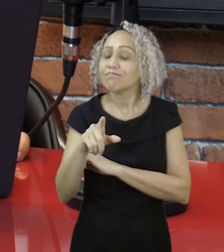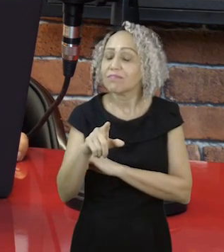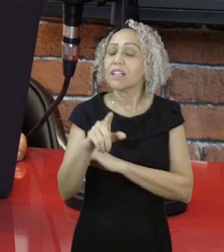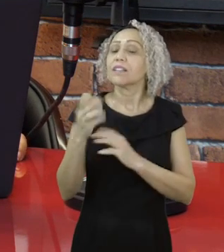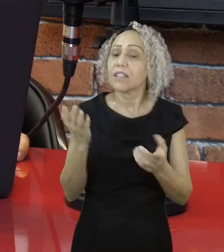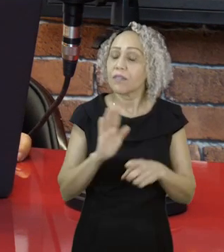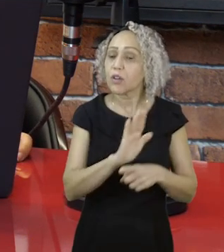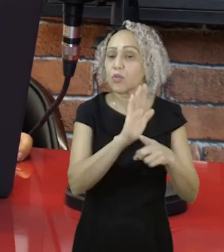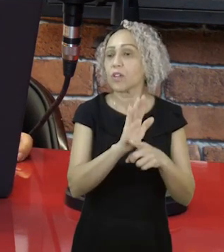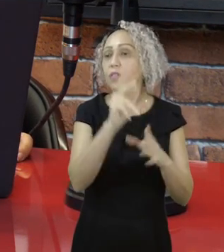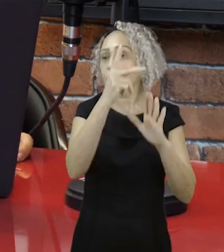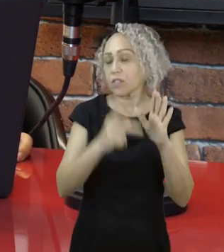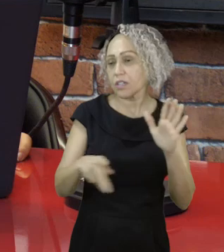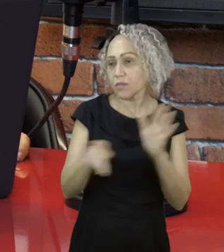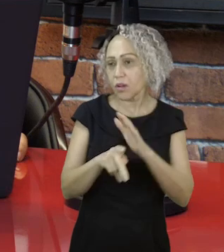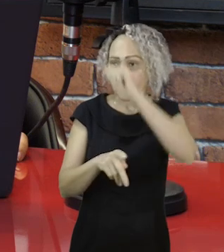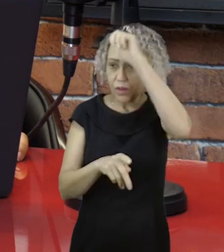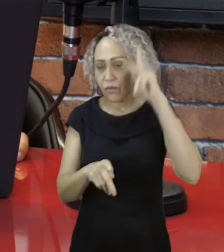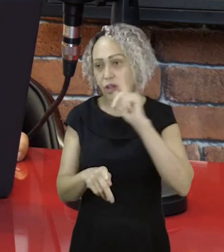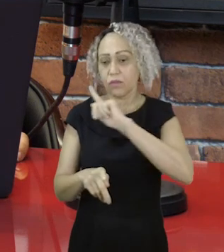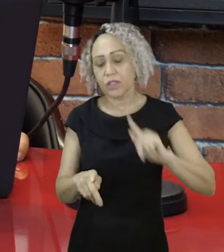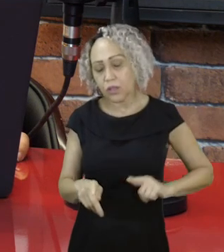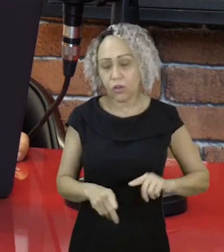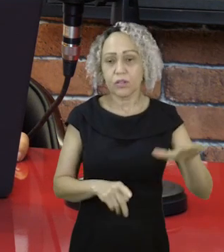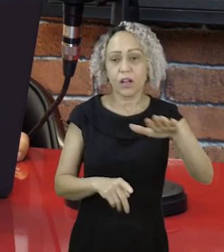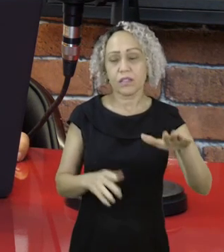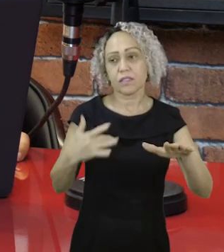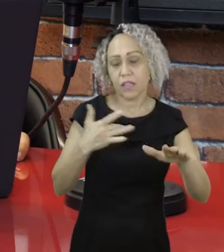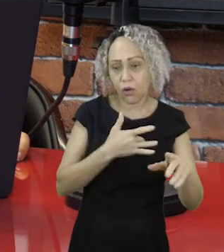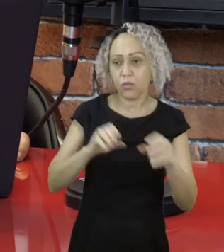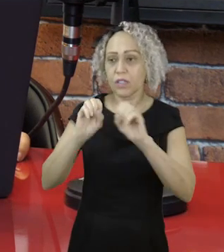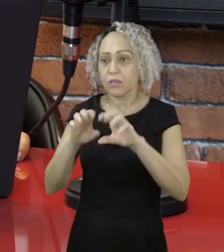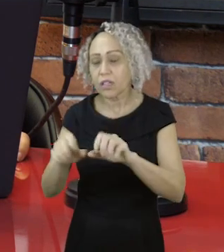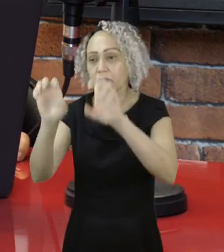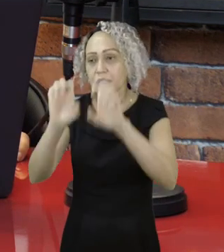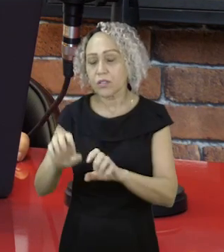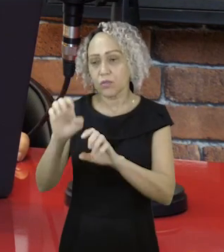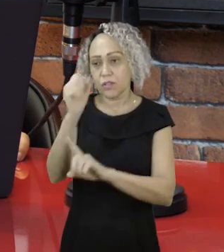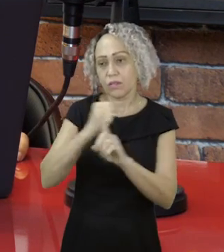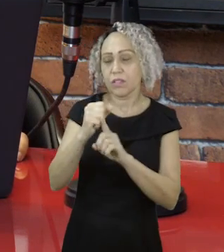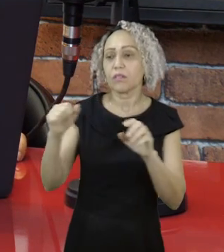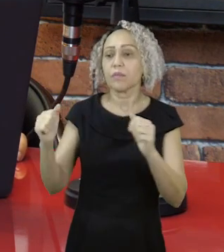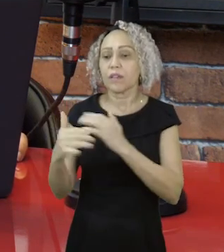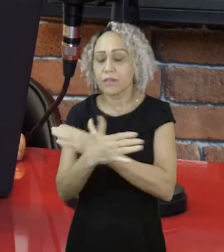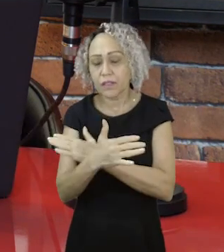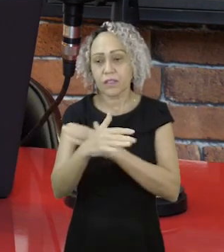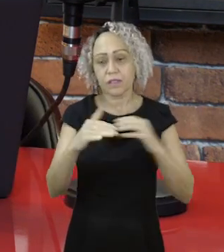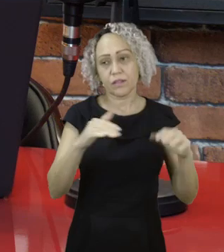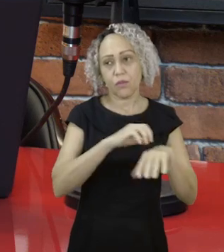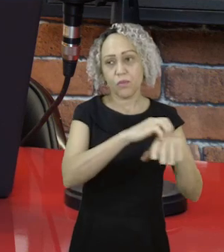prioritários apresentados por prefeitos e governadores em áreas essenciais como saúde, educação, infraestrutura social